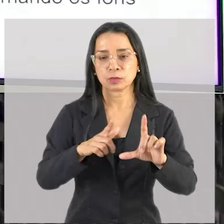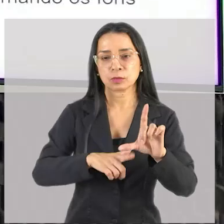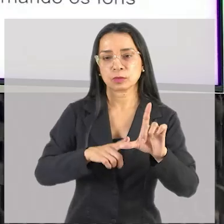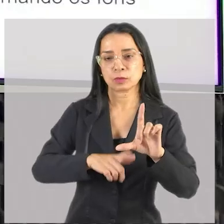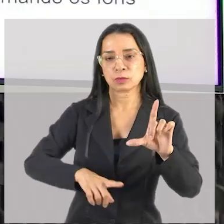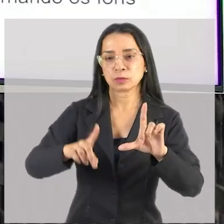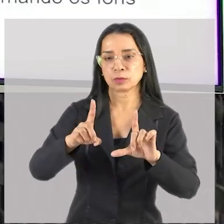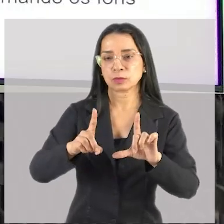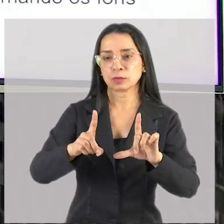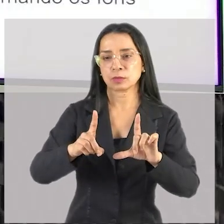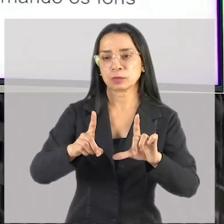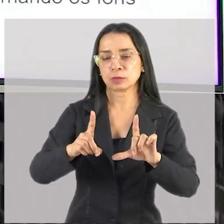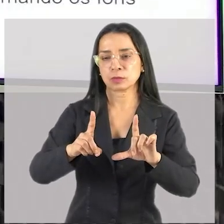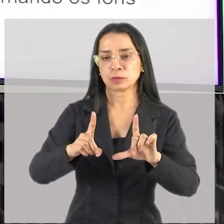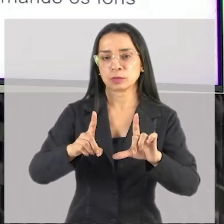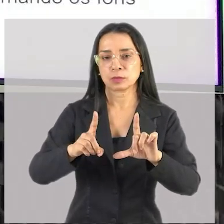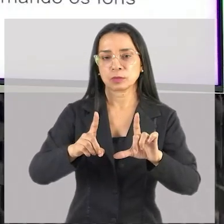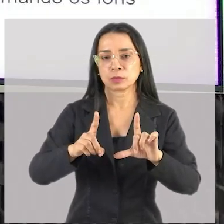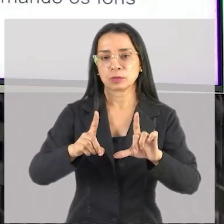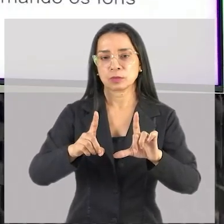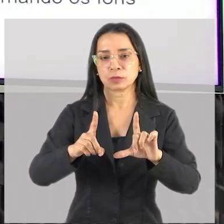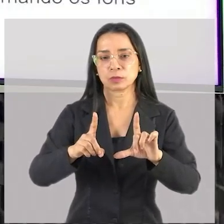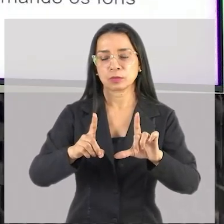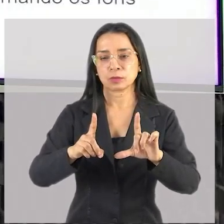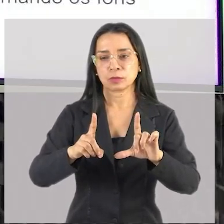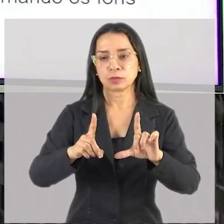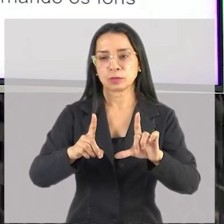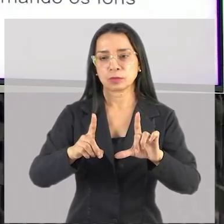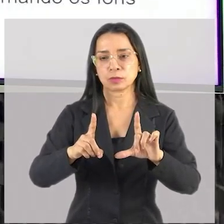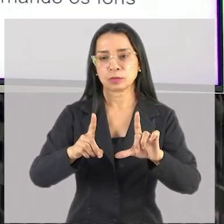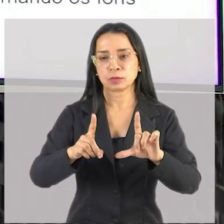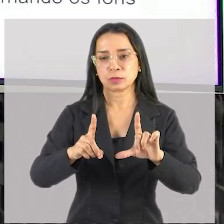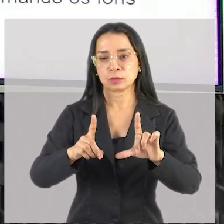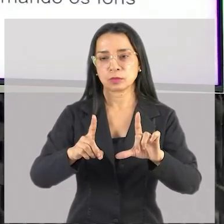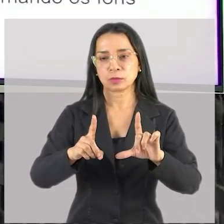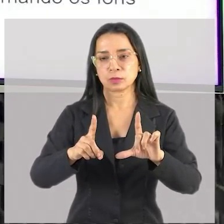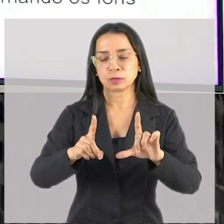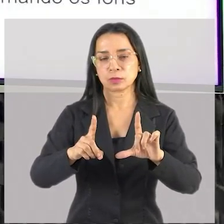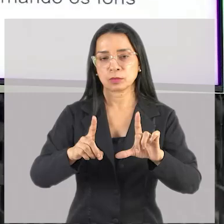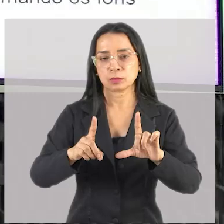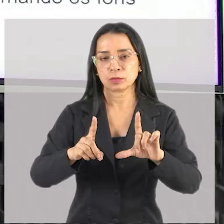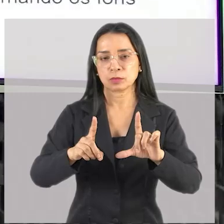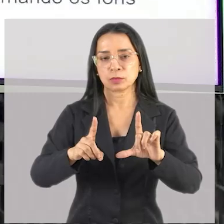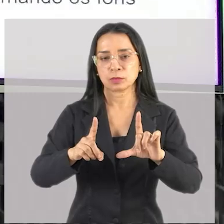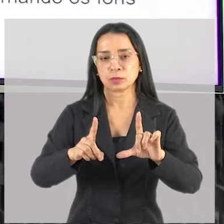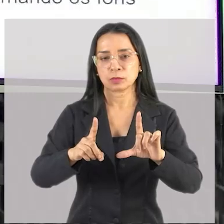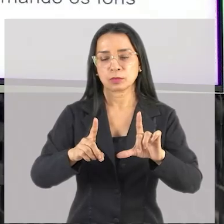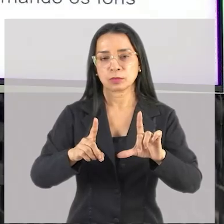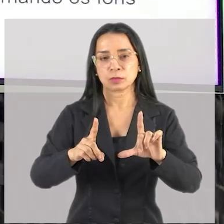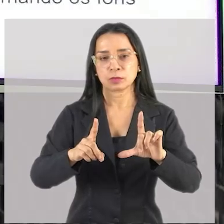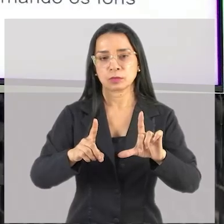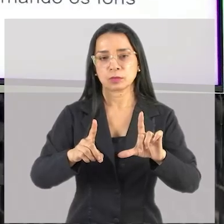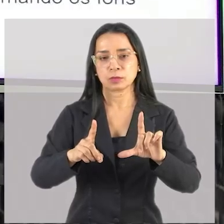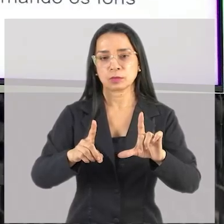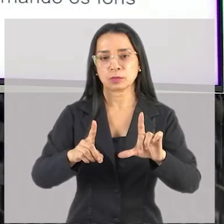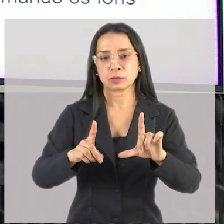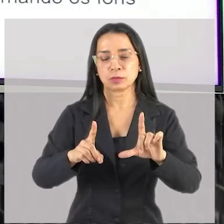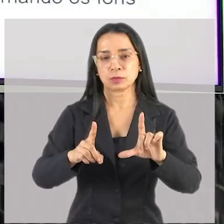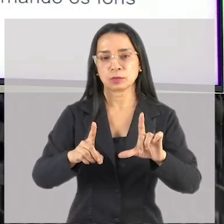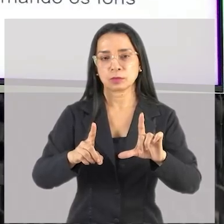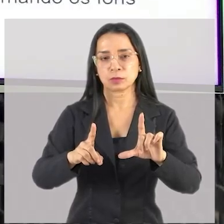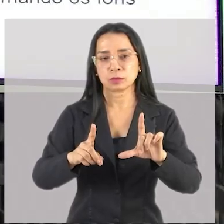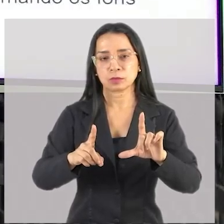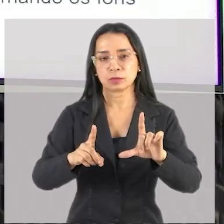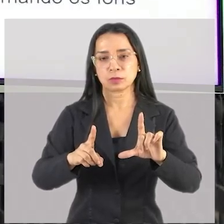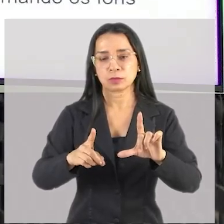Reação do carbonato de cálcio com os íons alumínio, formando alumínio metálico. Ele está te